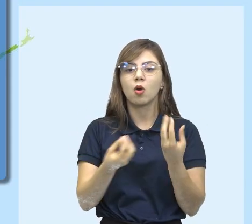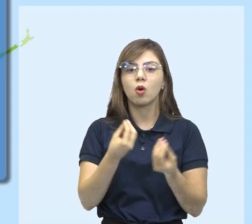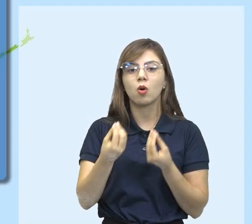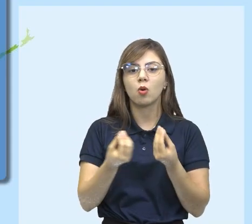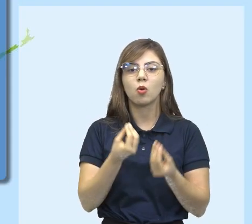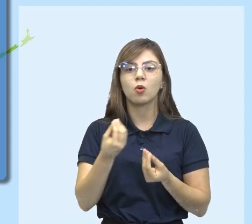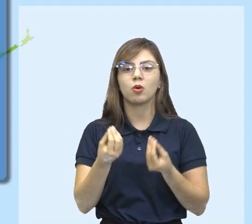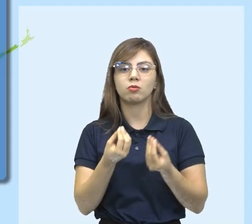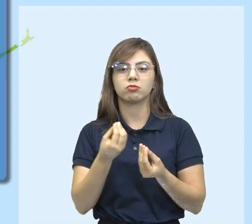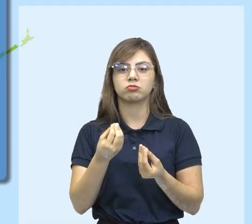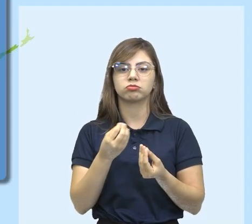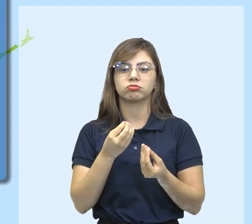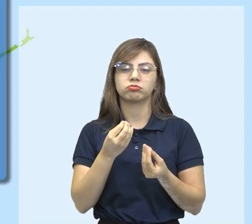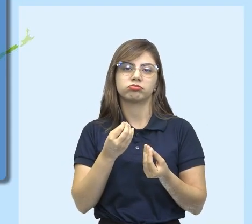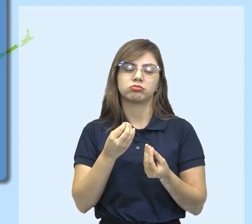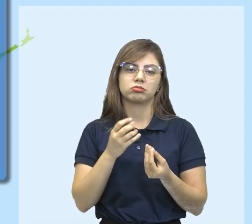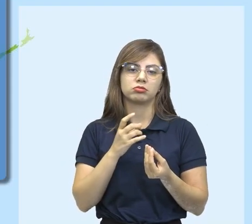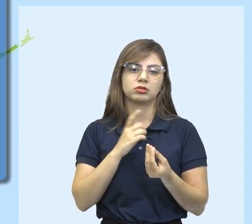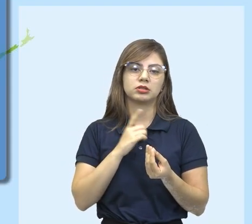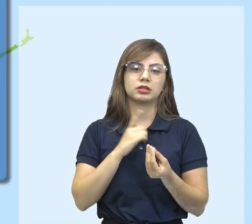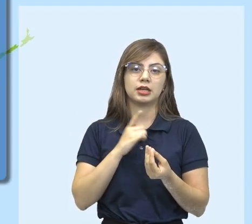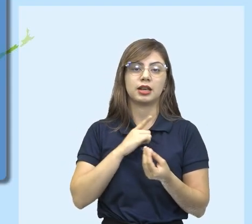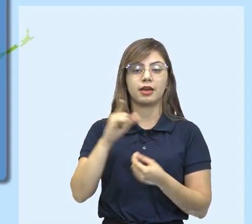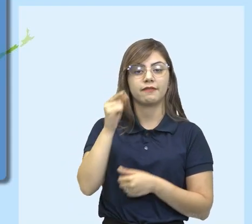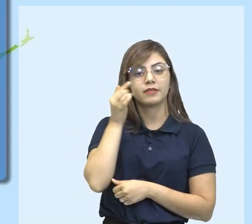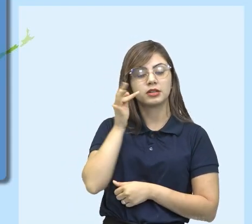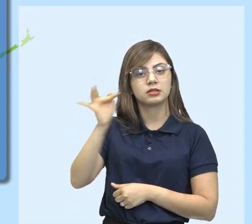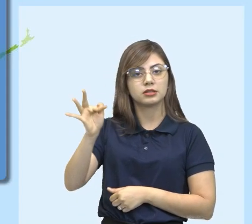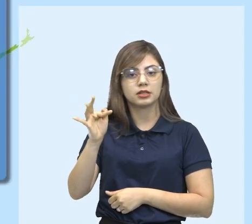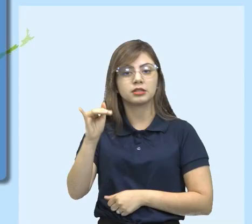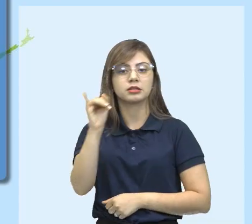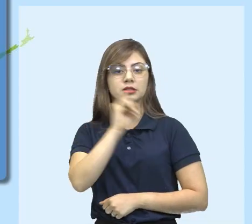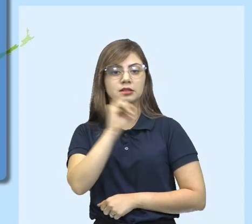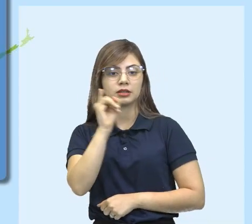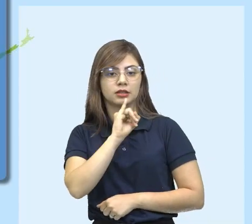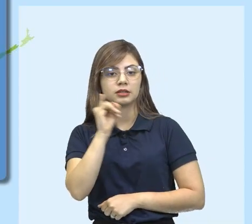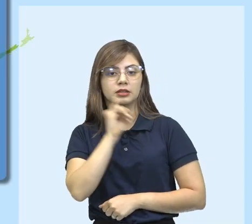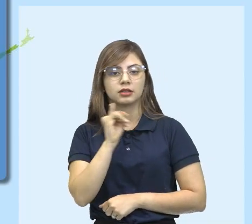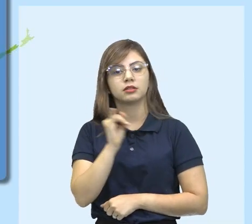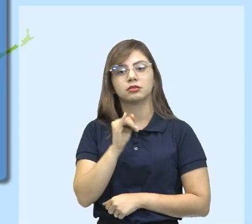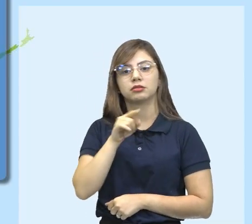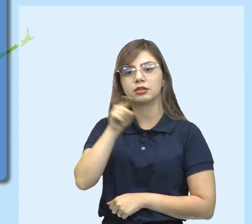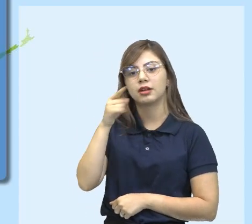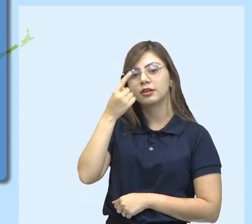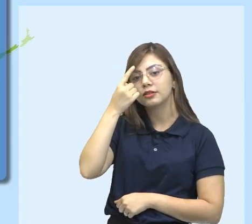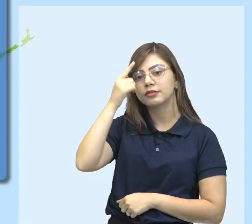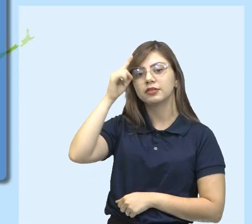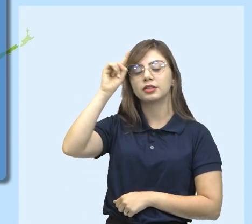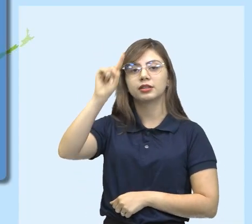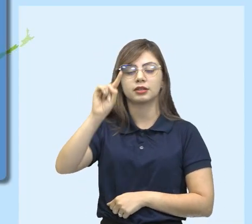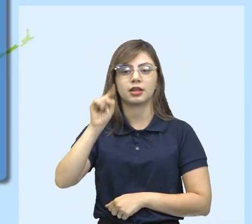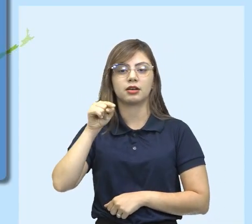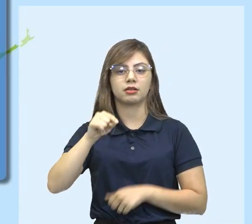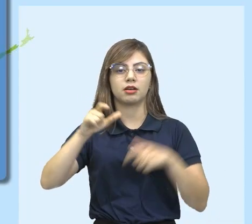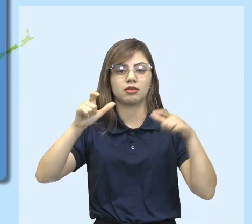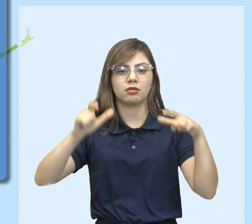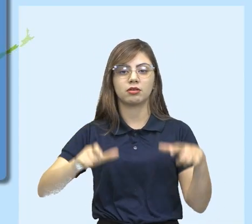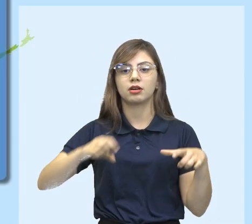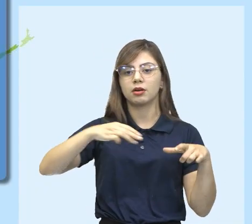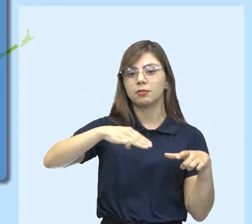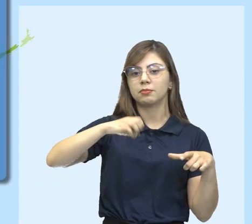e italiana, desenvolvido por cruzados e comerciantes no Mediterrâneo Oriental,